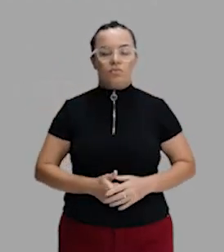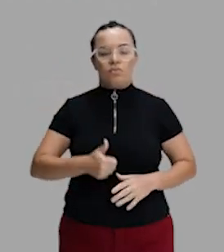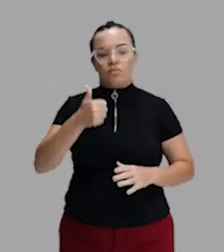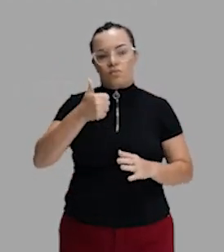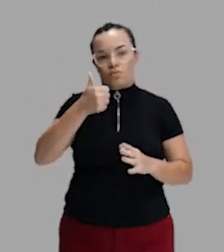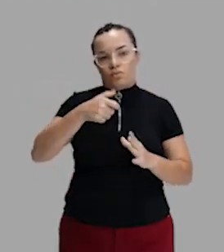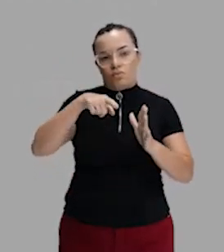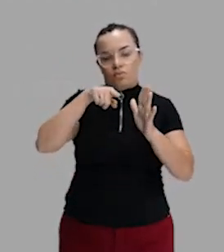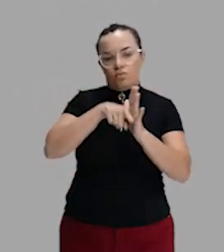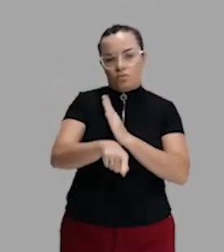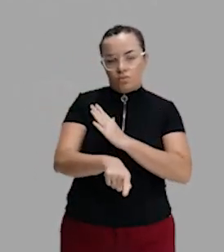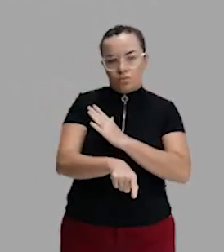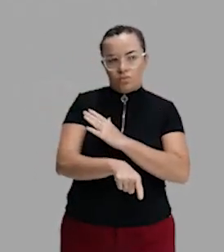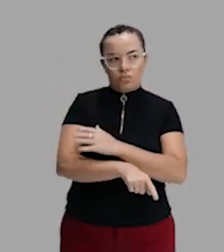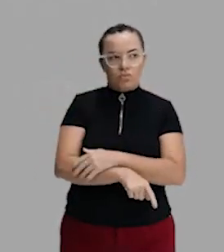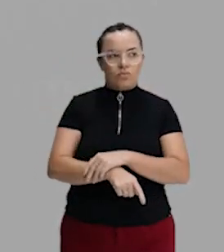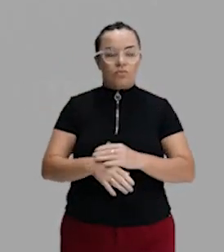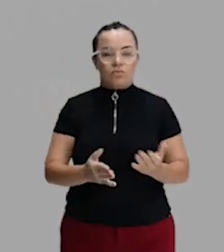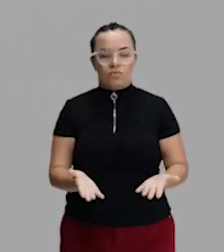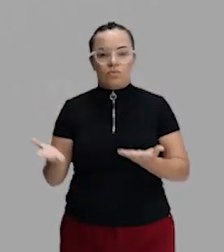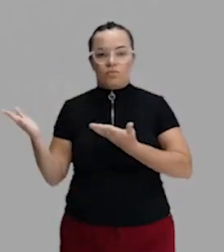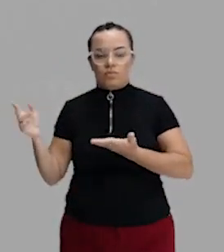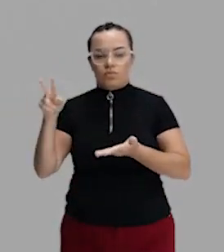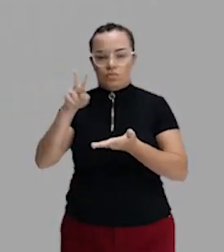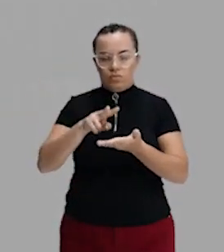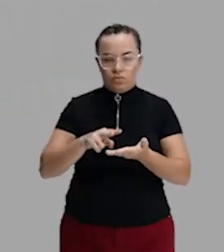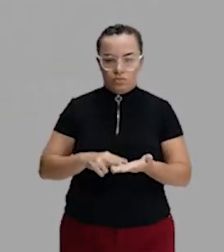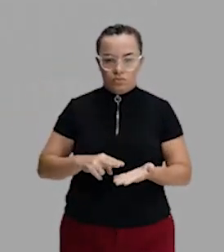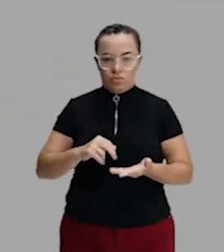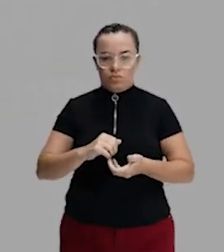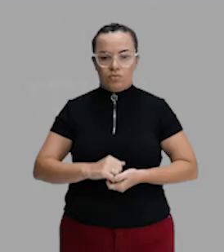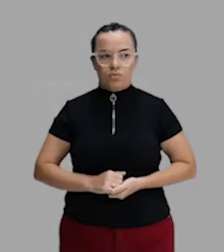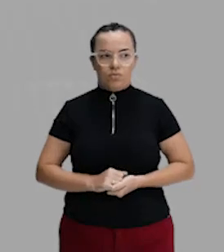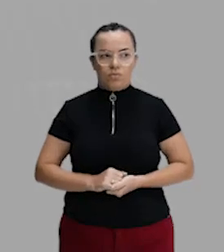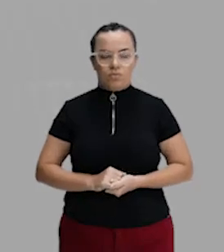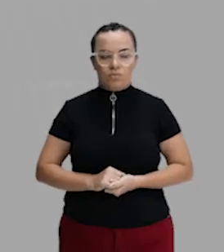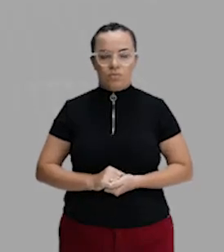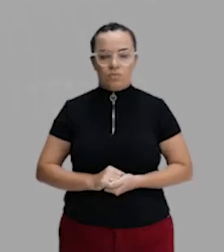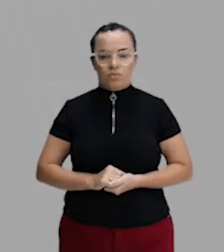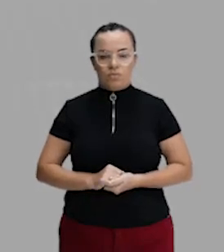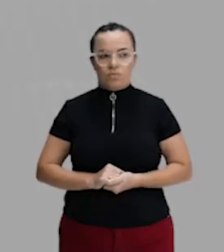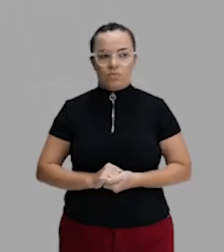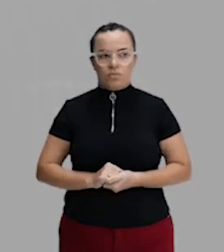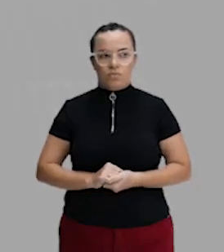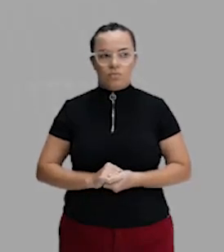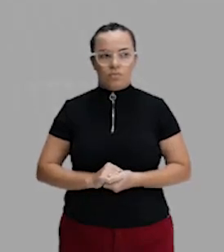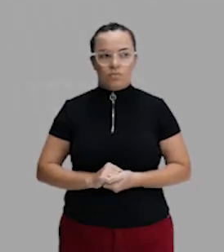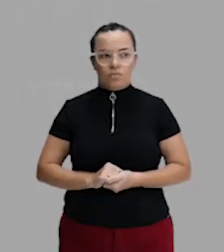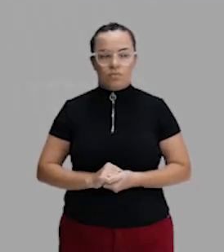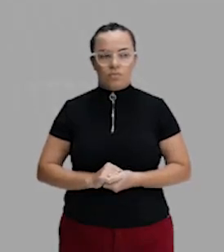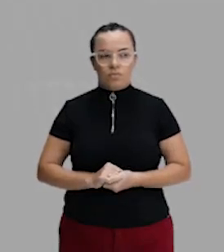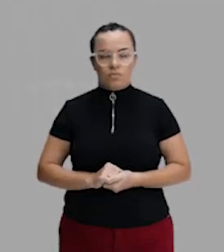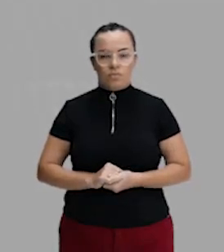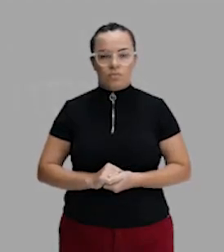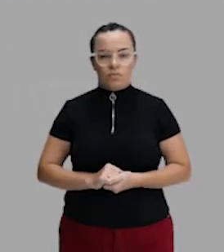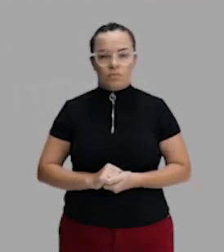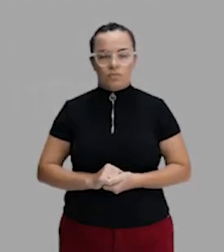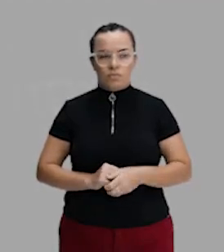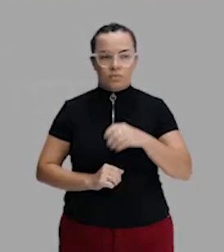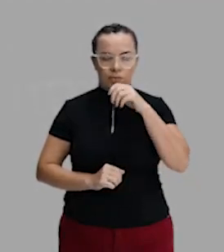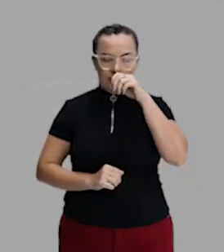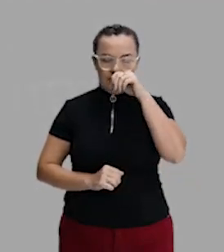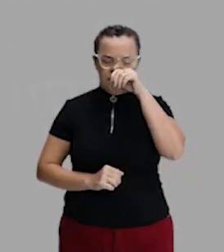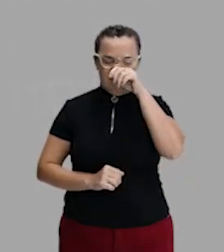questão, determine o vértice, o parâmetro e o foco e a equação da diretriz